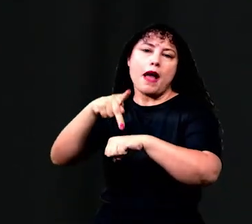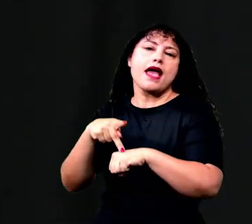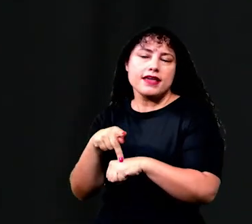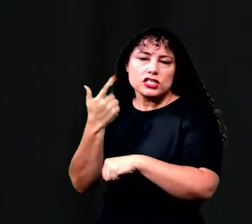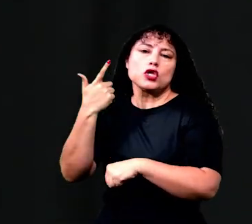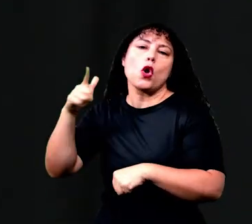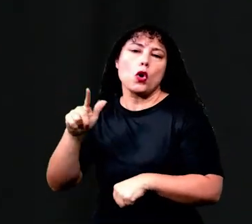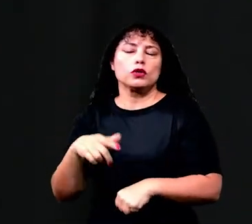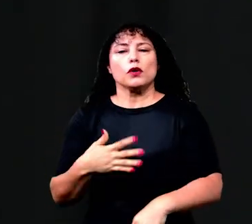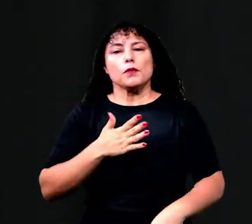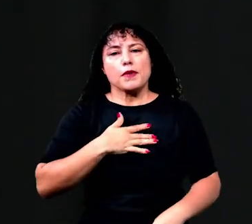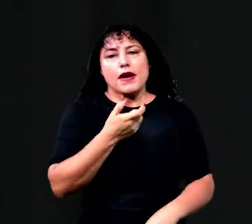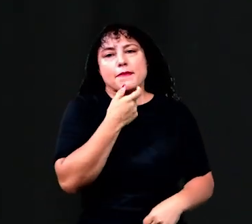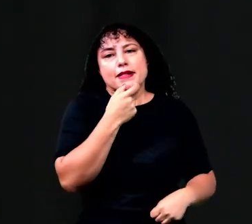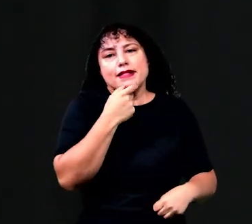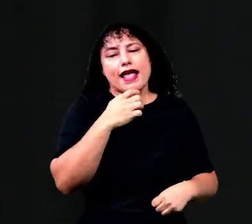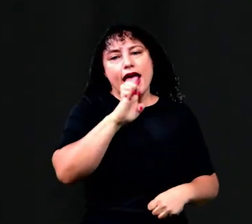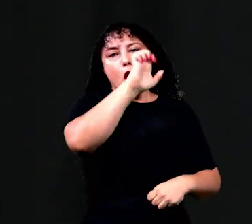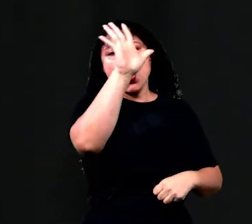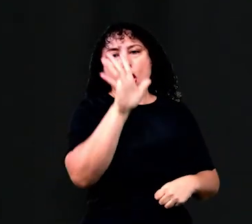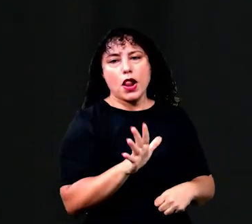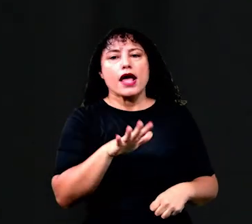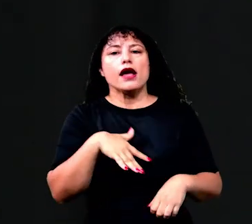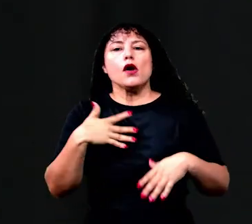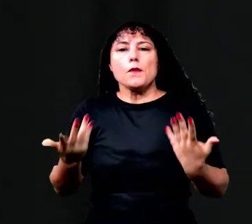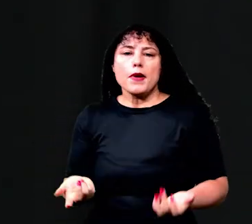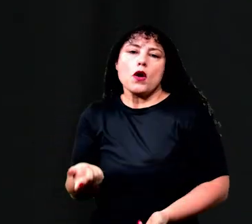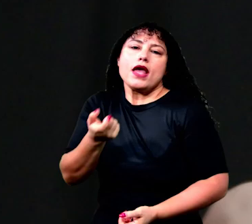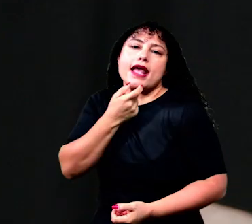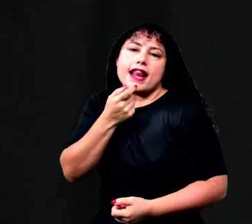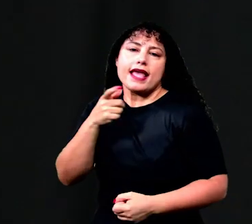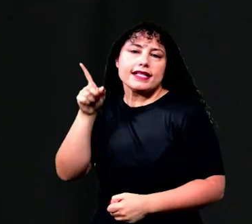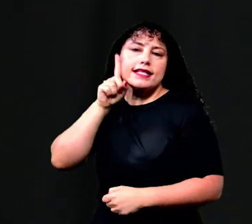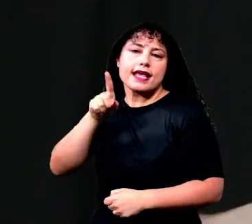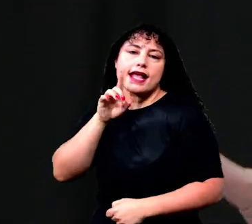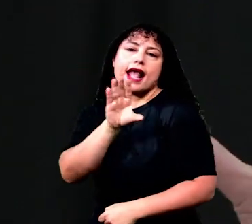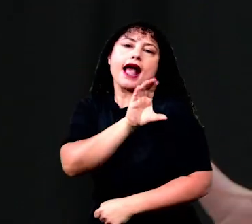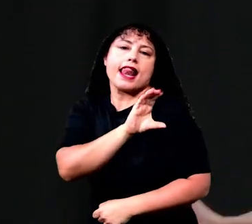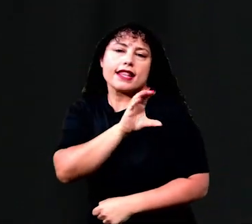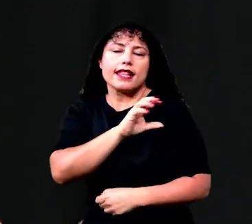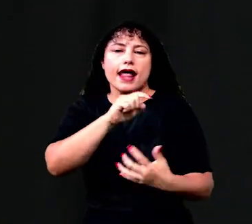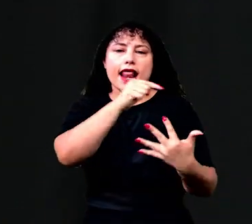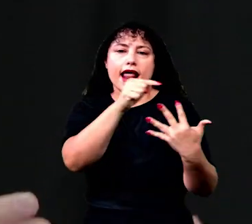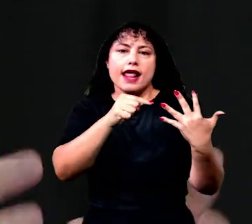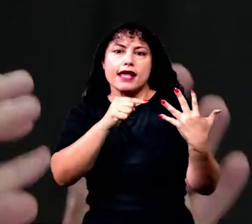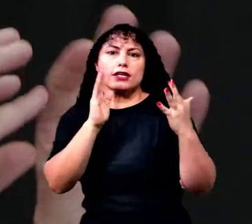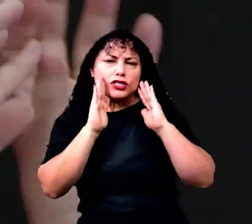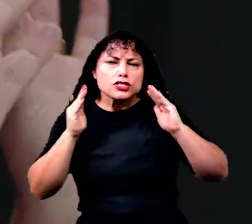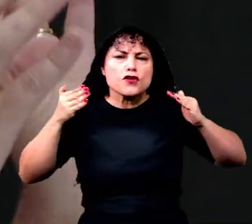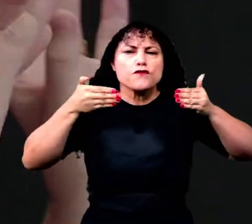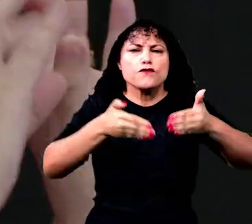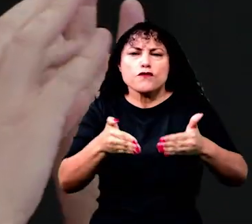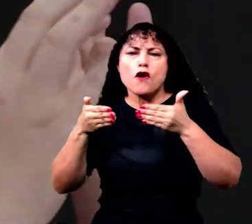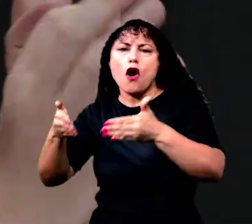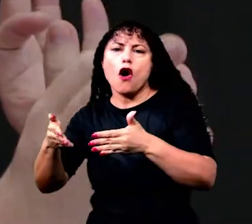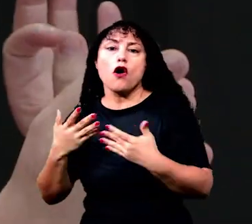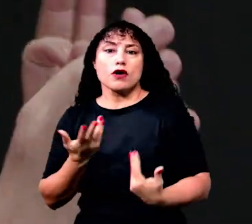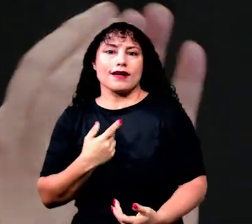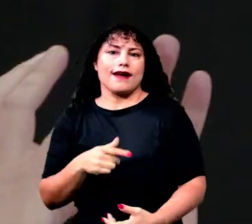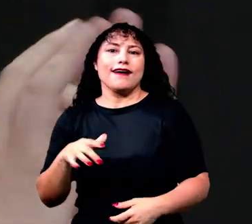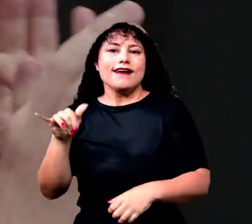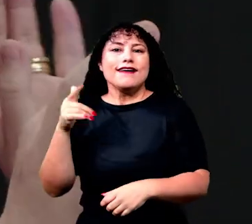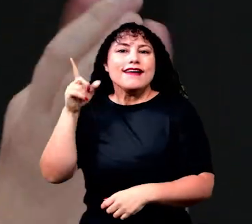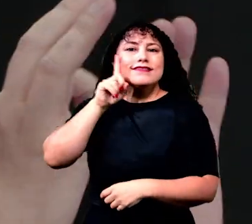meu inglês é o britânico, ou o meu inglês é estadunidense ou canadense, que a gente se prende muito a esse eixo Estados